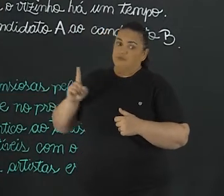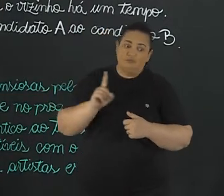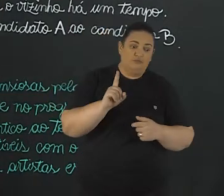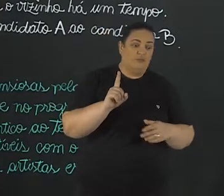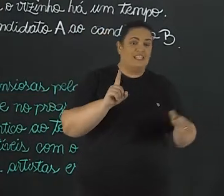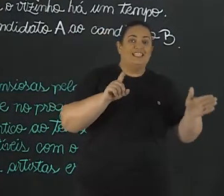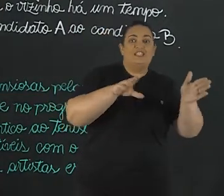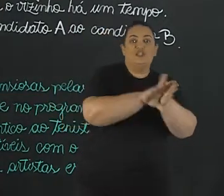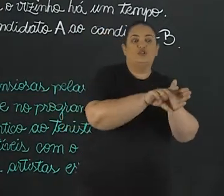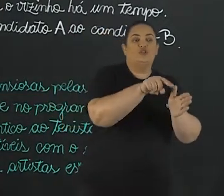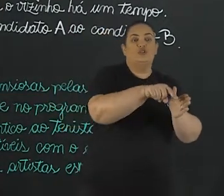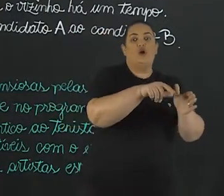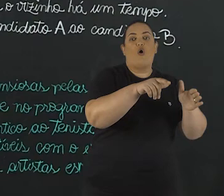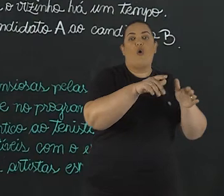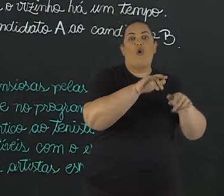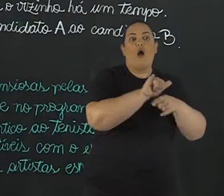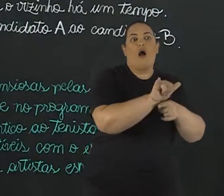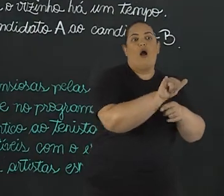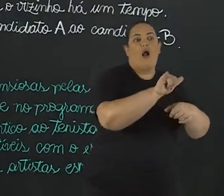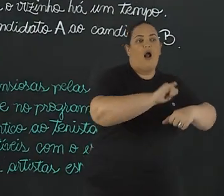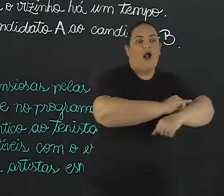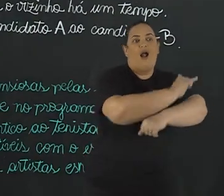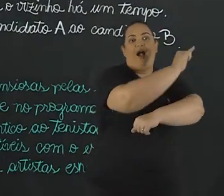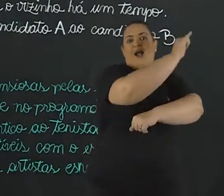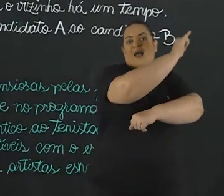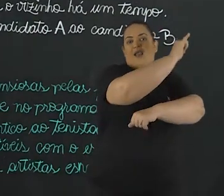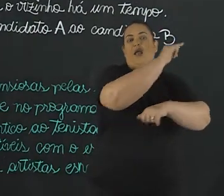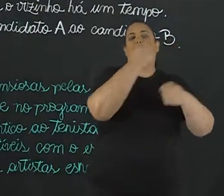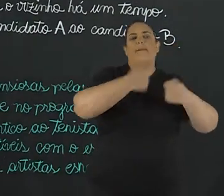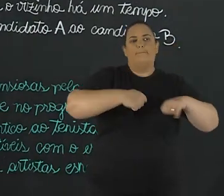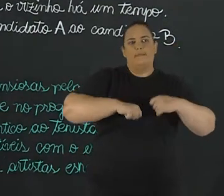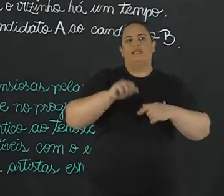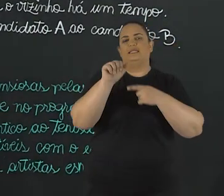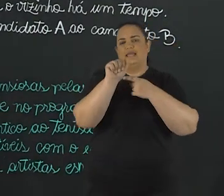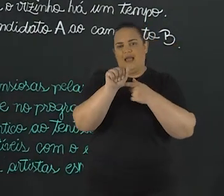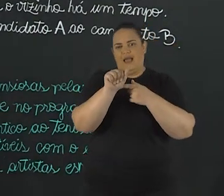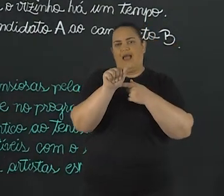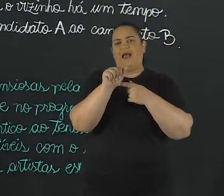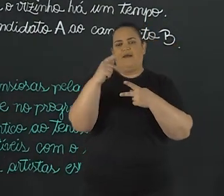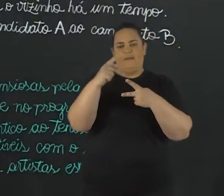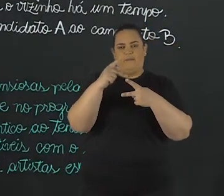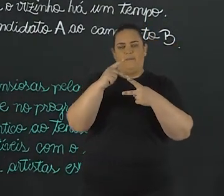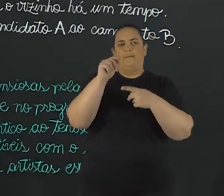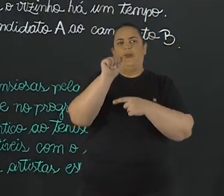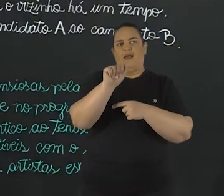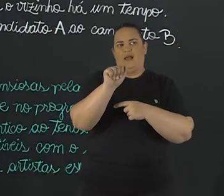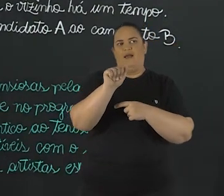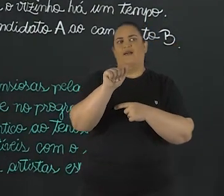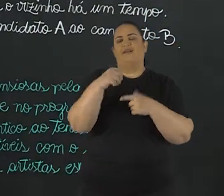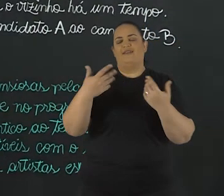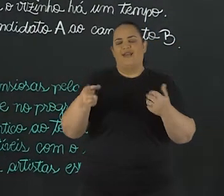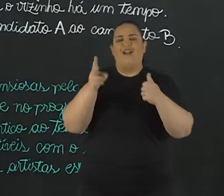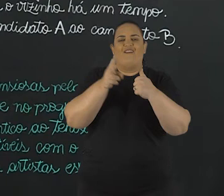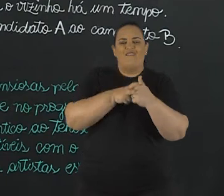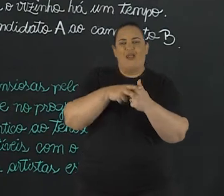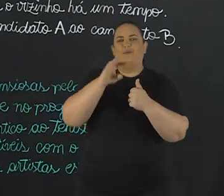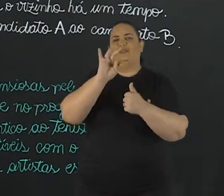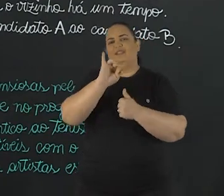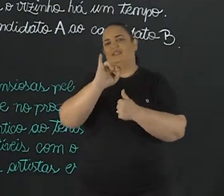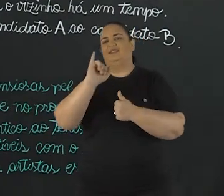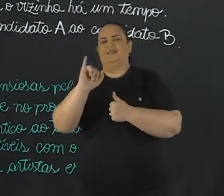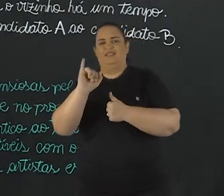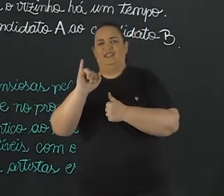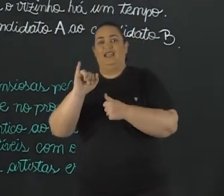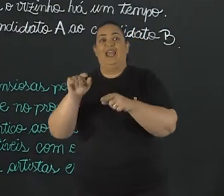chegou ao aeroporto. Eu preciso utilizar a preposição a, por isso que ele se torna um verbo transitivo indireto e o complemento objeto